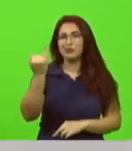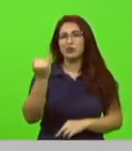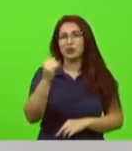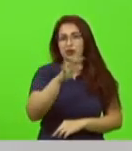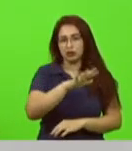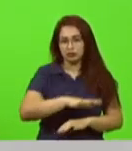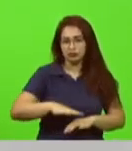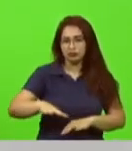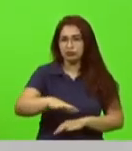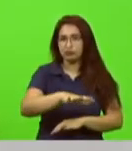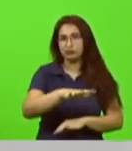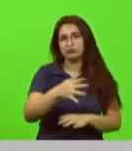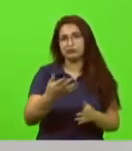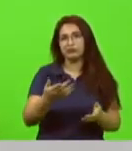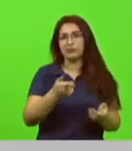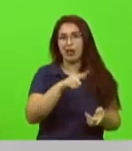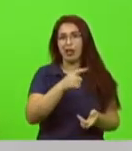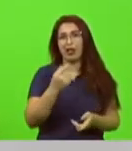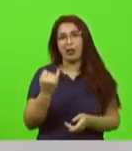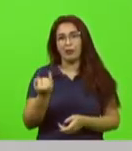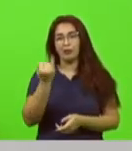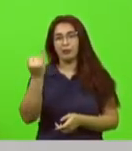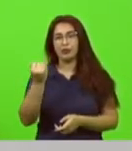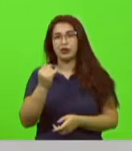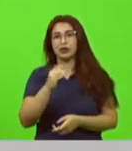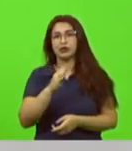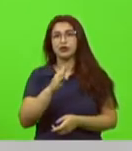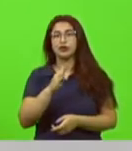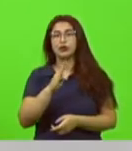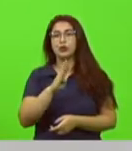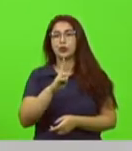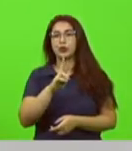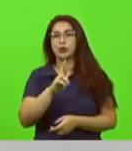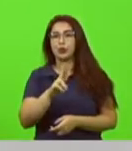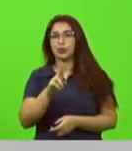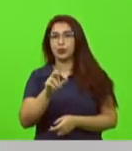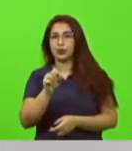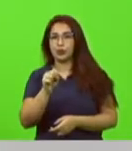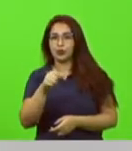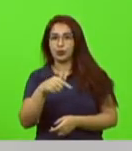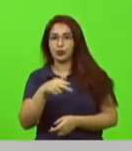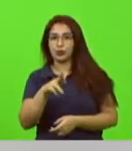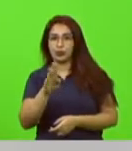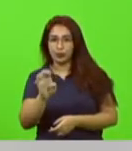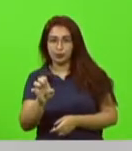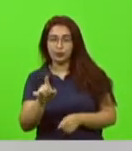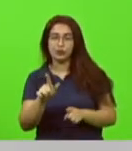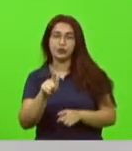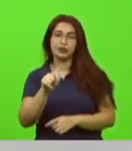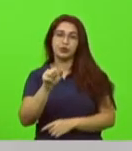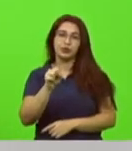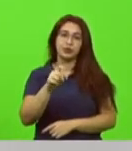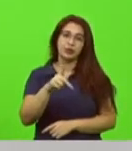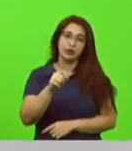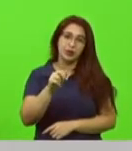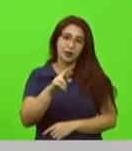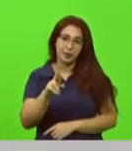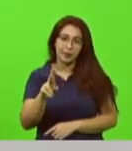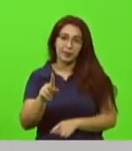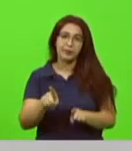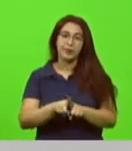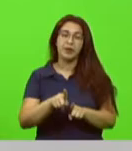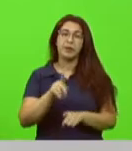ela liga Brusque, a rodovia Ivo Silveira, Gaspar e Blumenau. É um